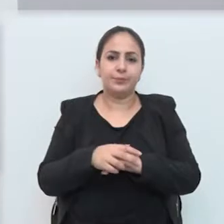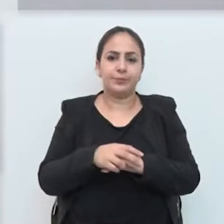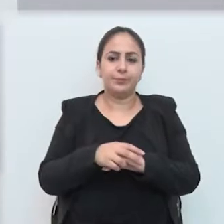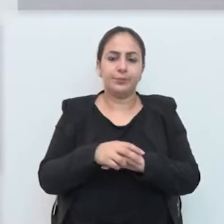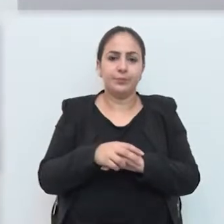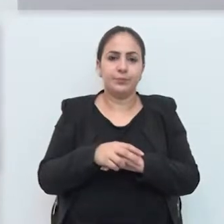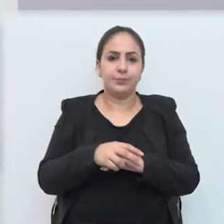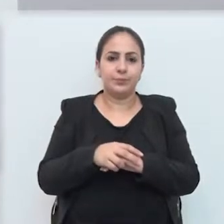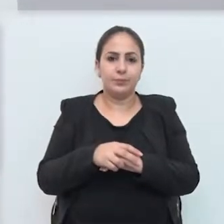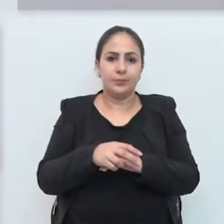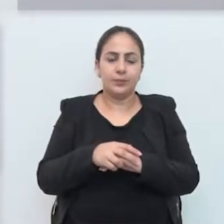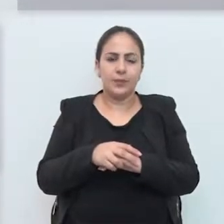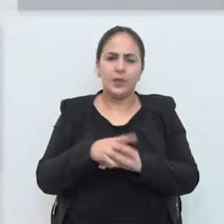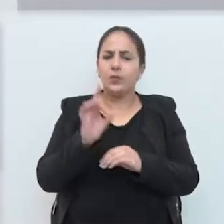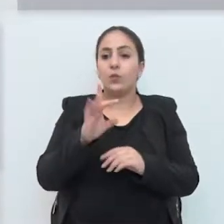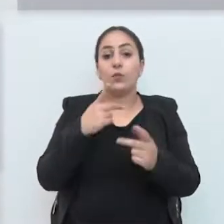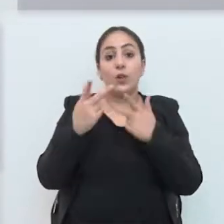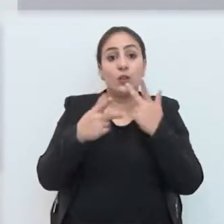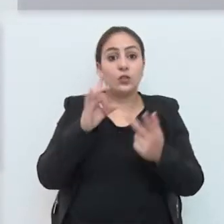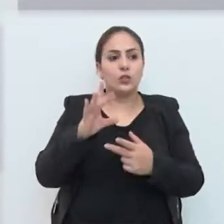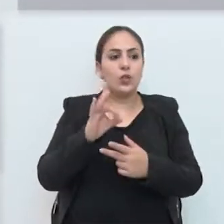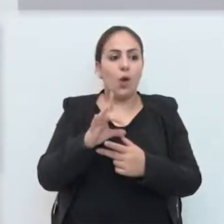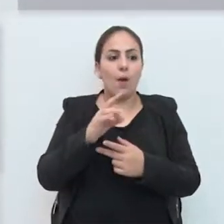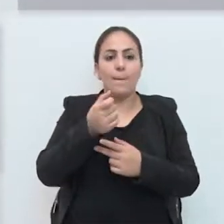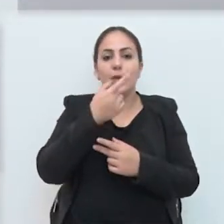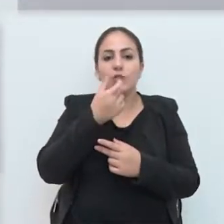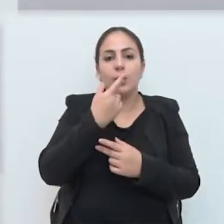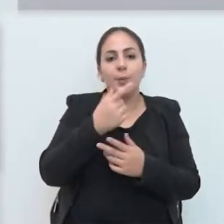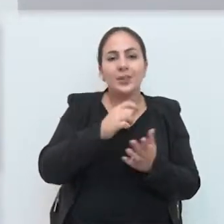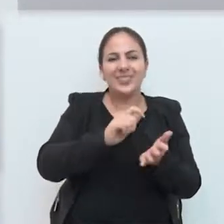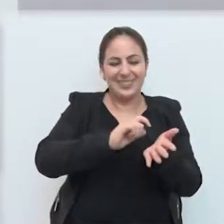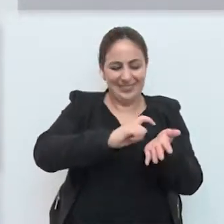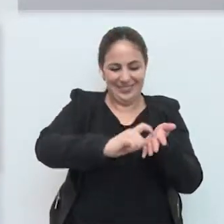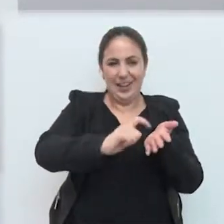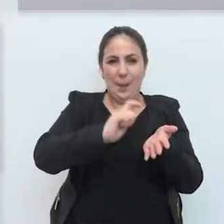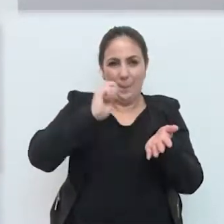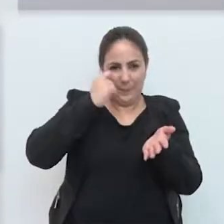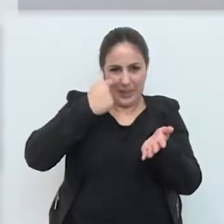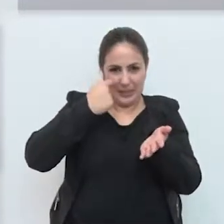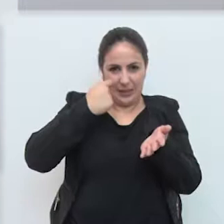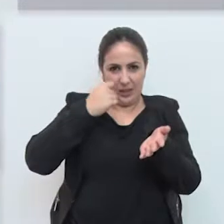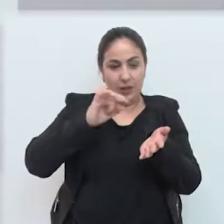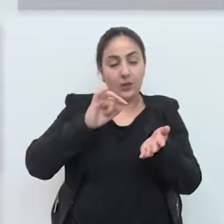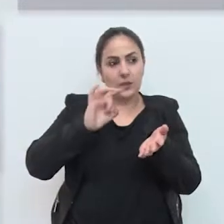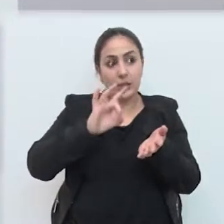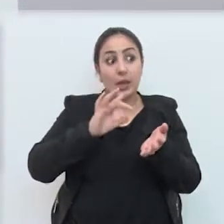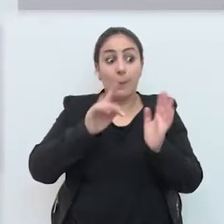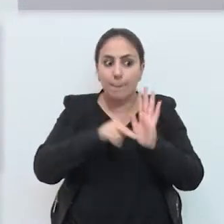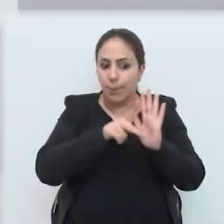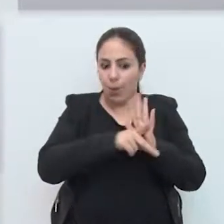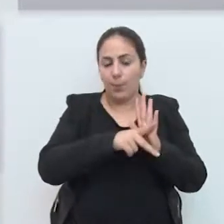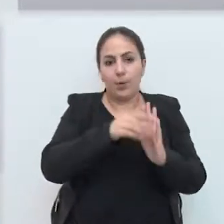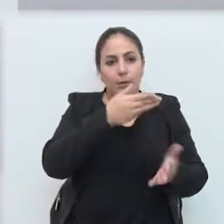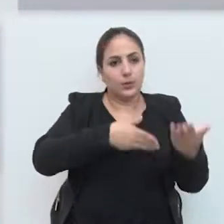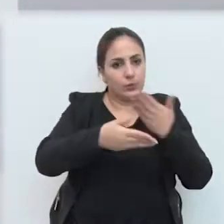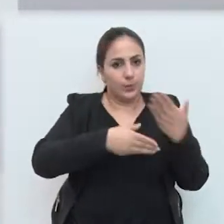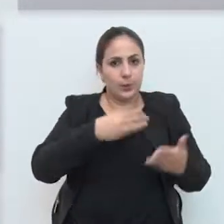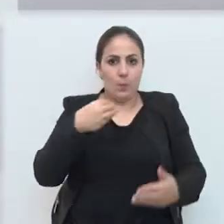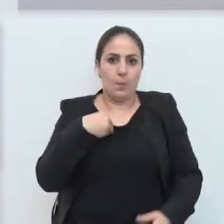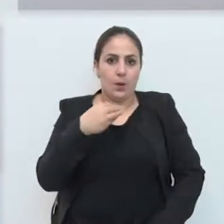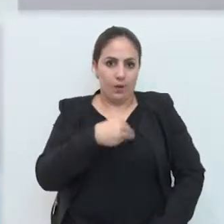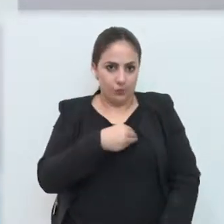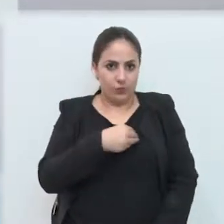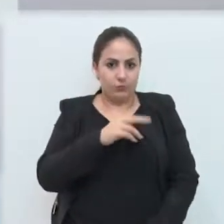medicamentos, não digo de faixa preta, que requer a atenção de um profissional médico especializado, com